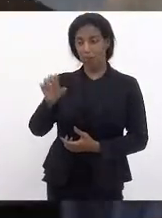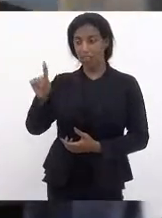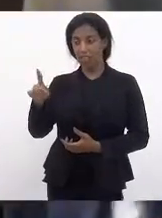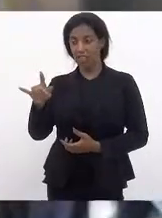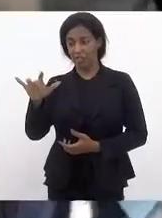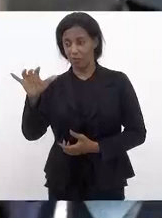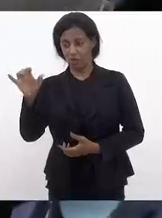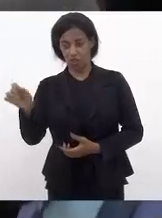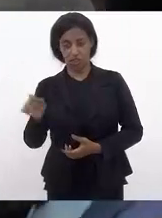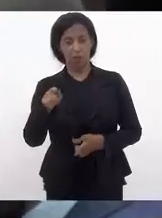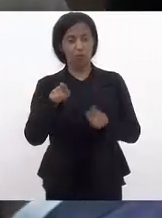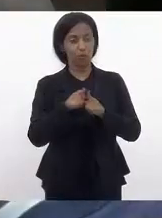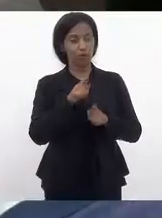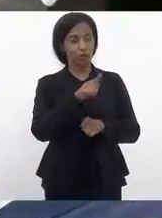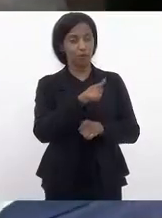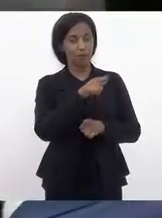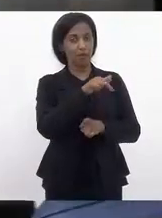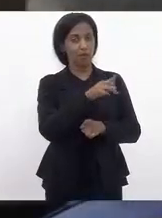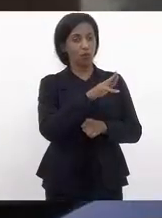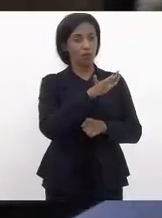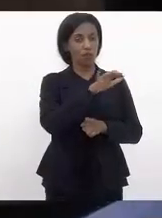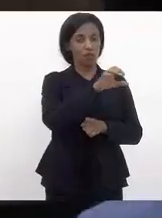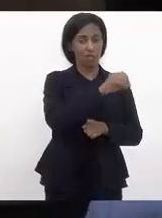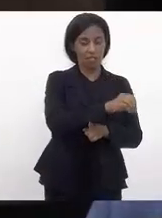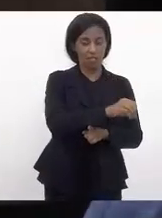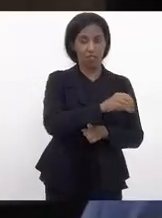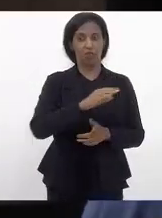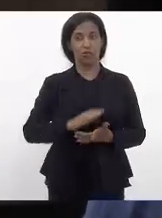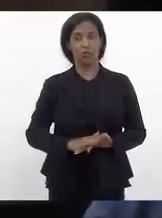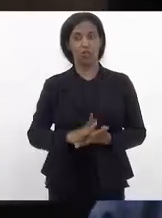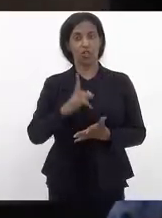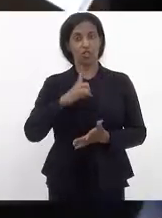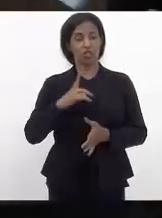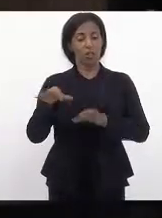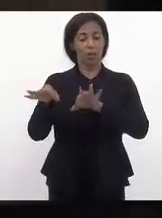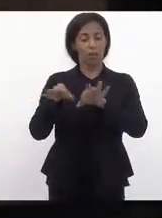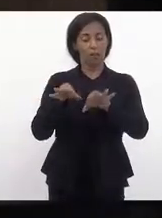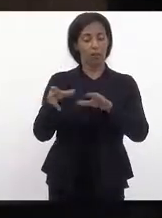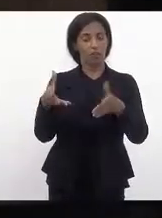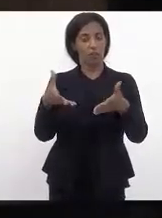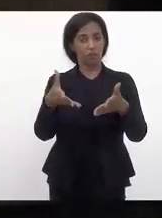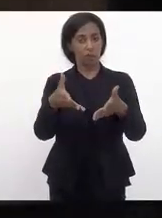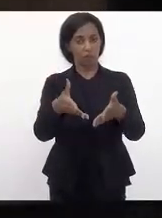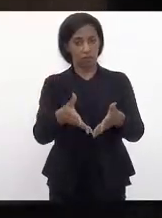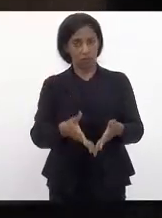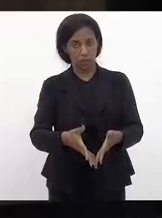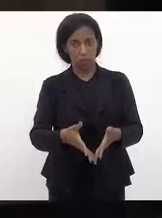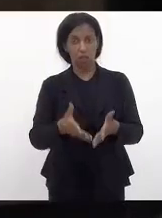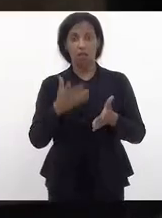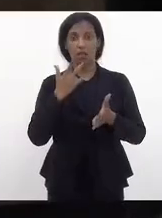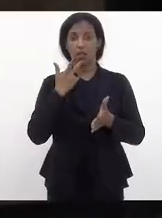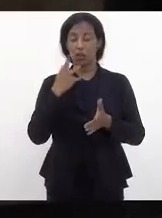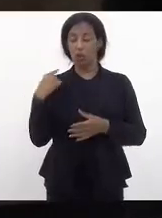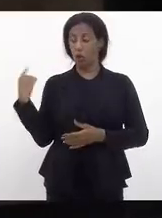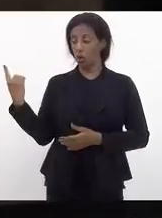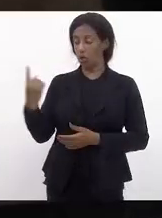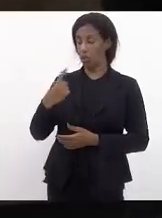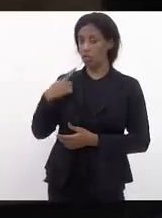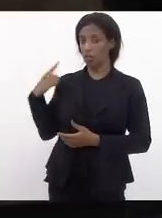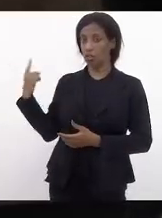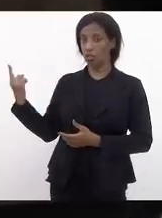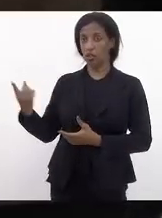dá em Francisco vai ter outro projeto aqui eu já tô antecipando e nós